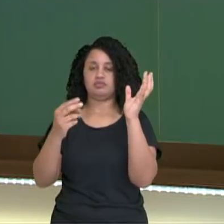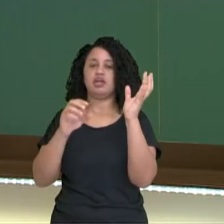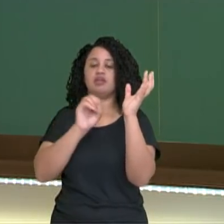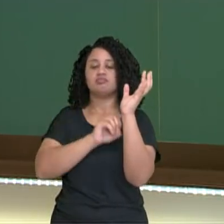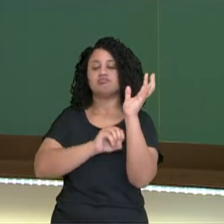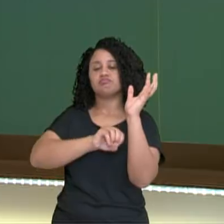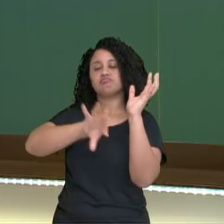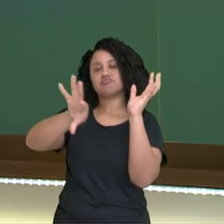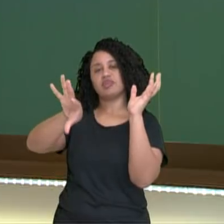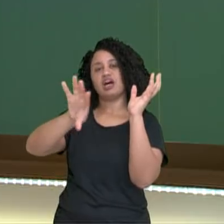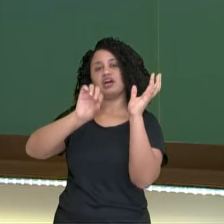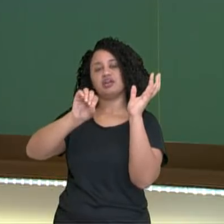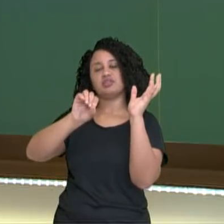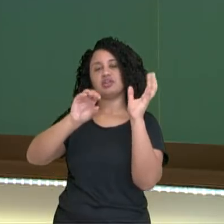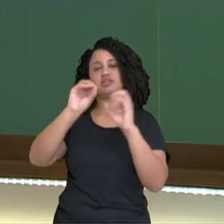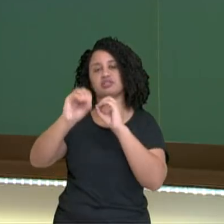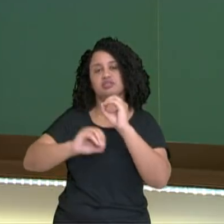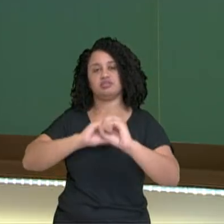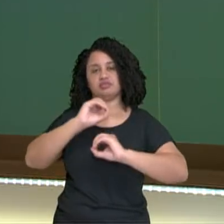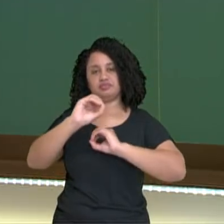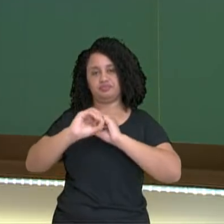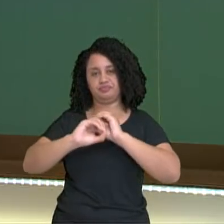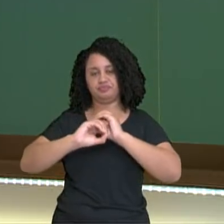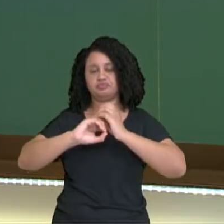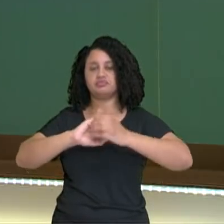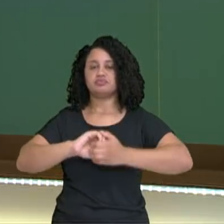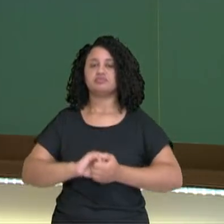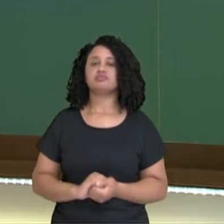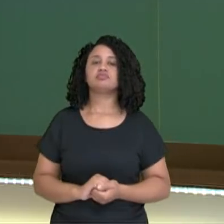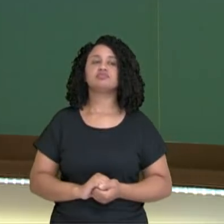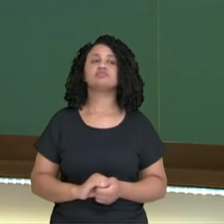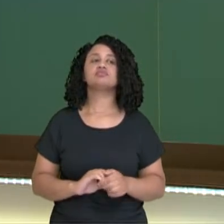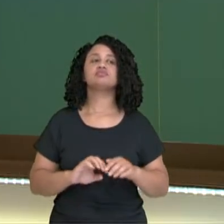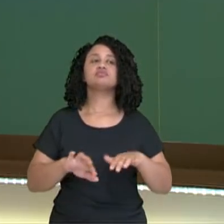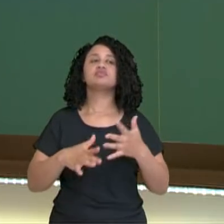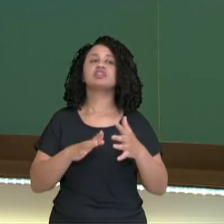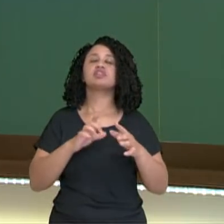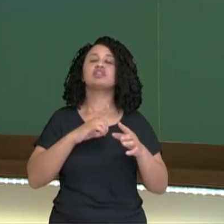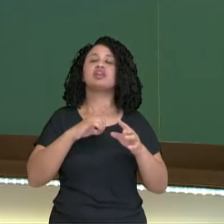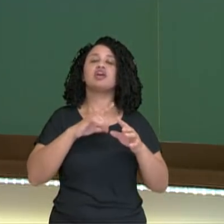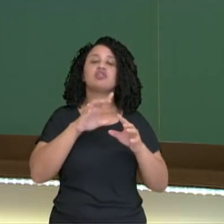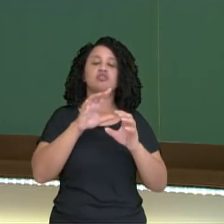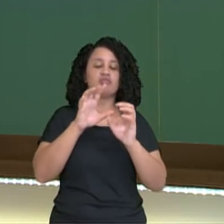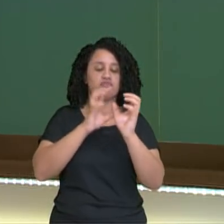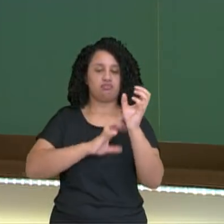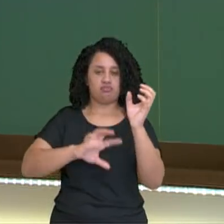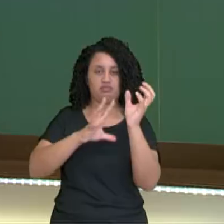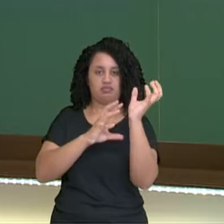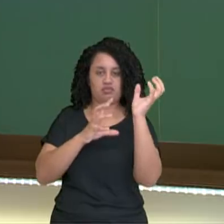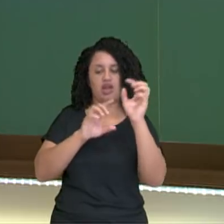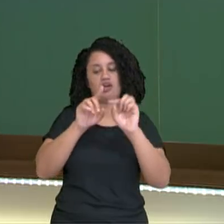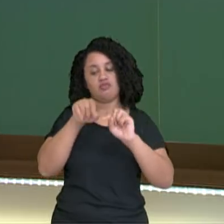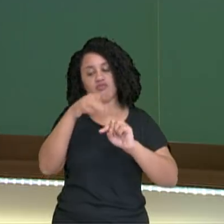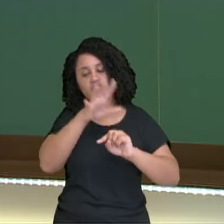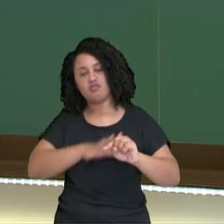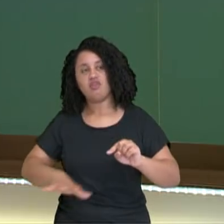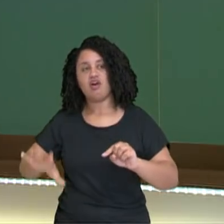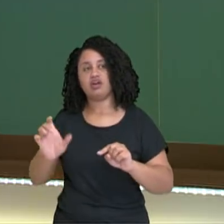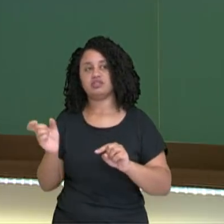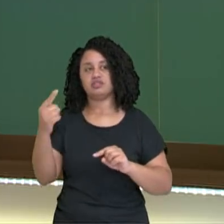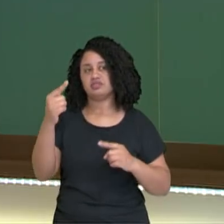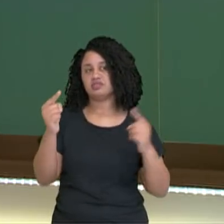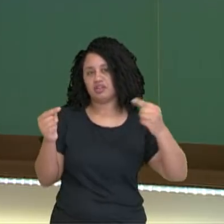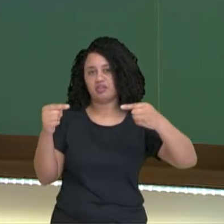e liberam gás oxigênio. E aí nós temos todo o entorno, todas as outras setas mais